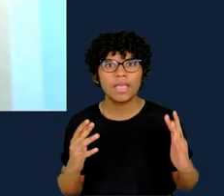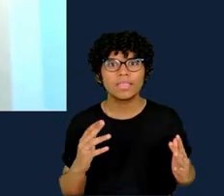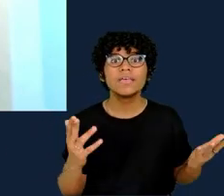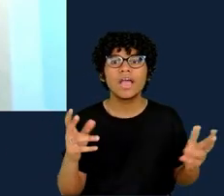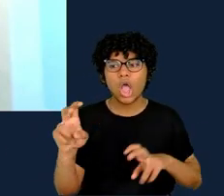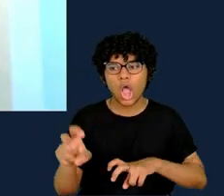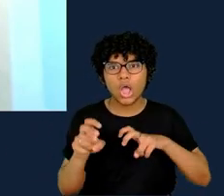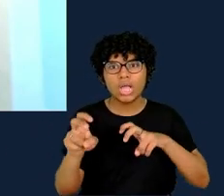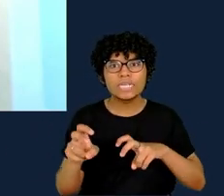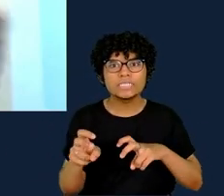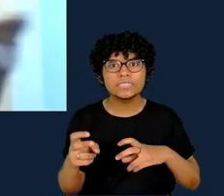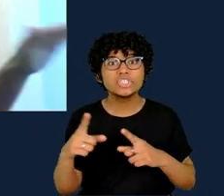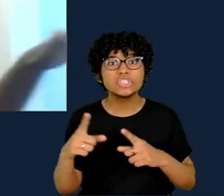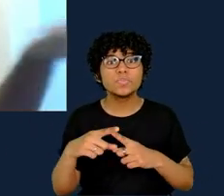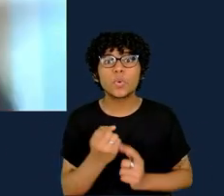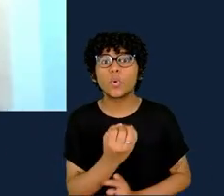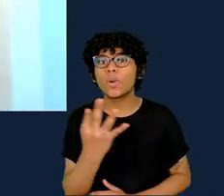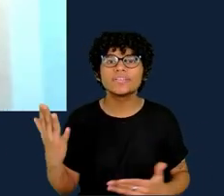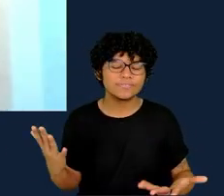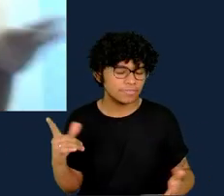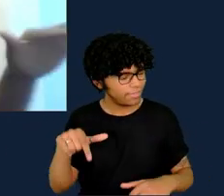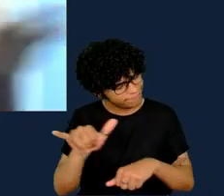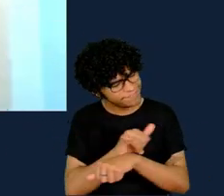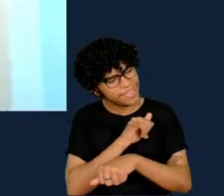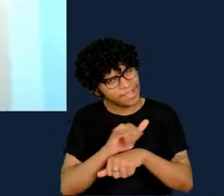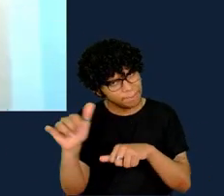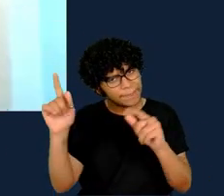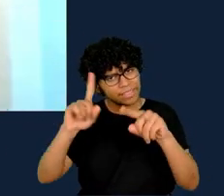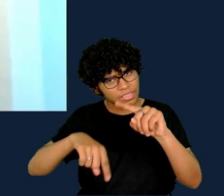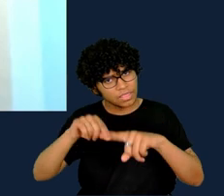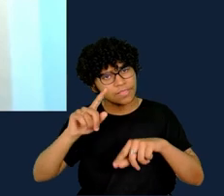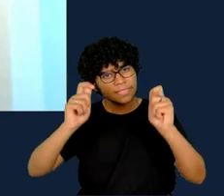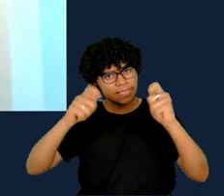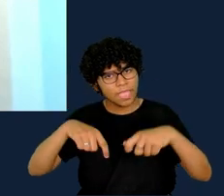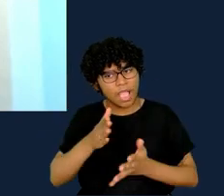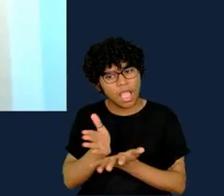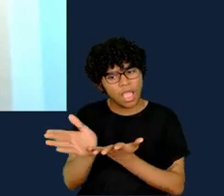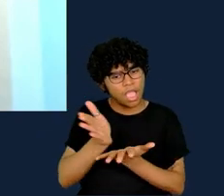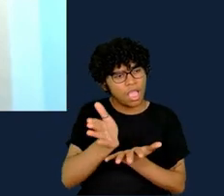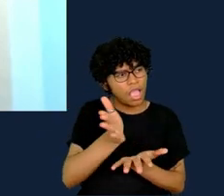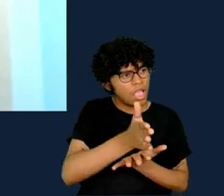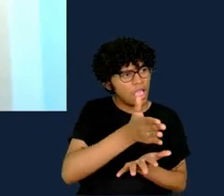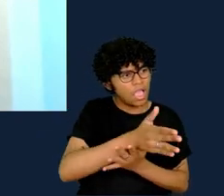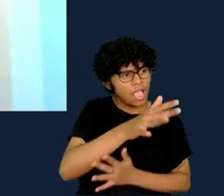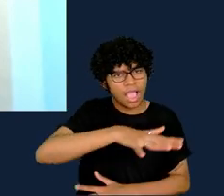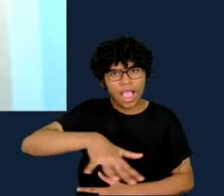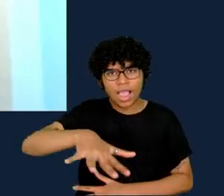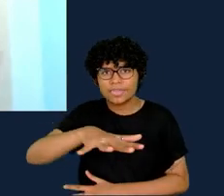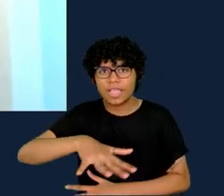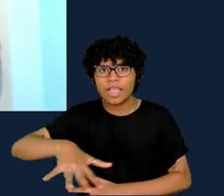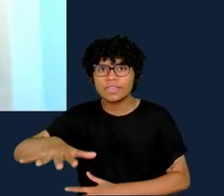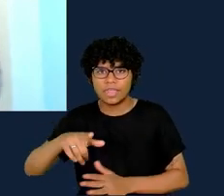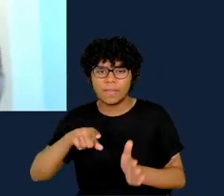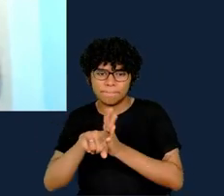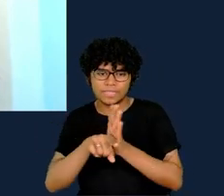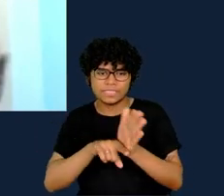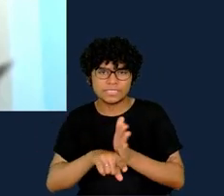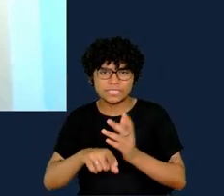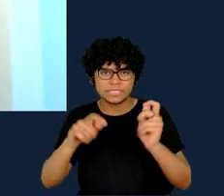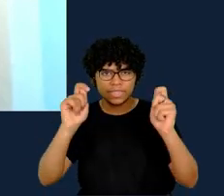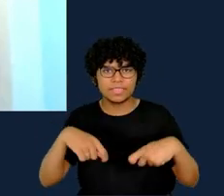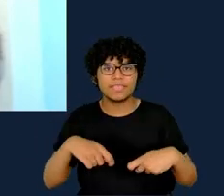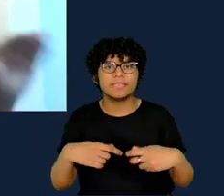gente pode usar em vários âmbitos, sabe, de estudos e de pesquisa, e principalmente